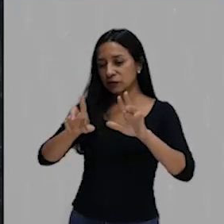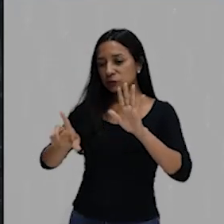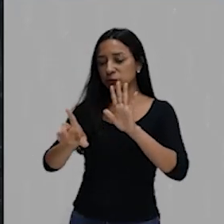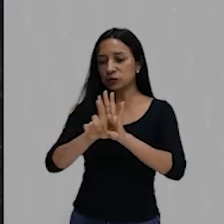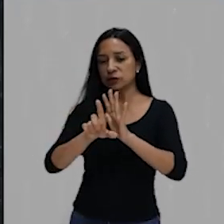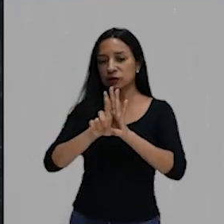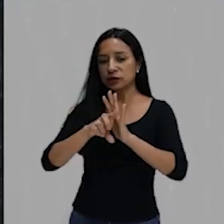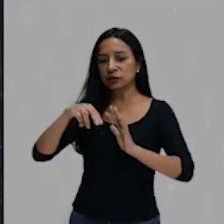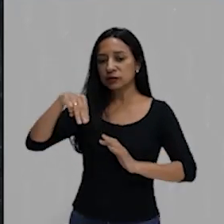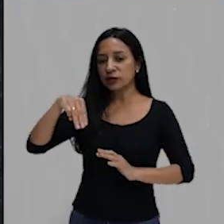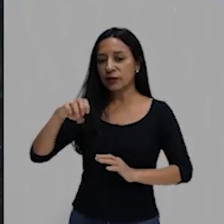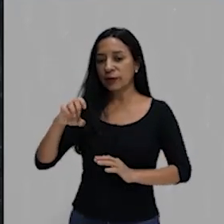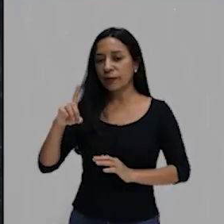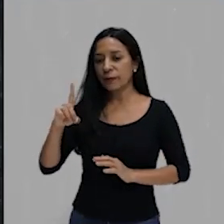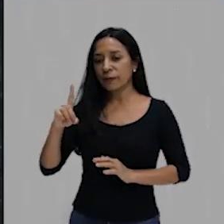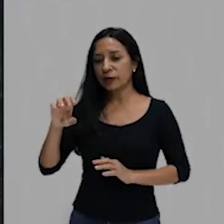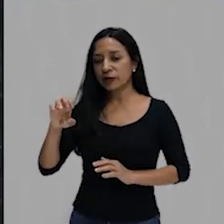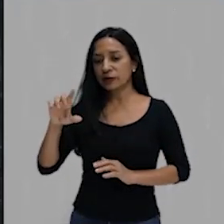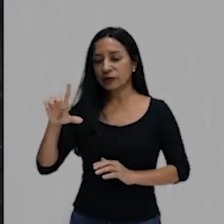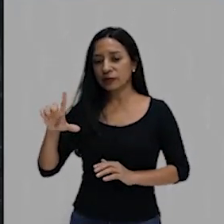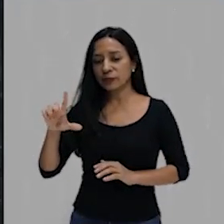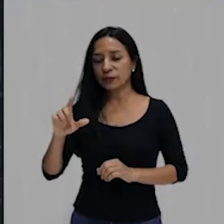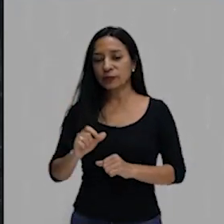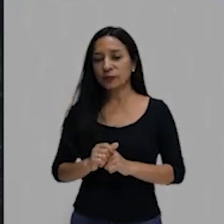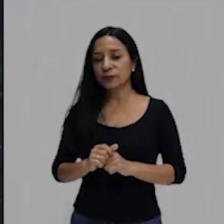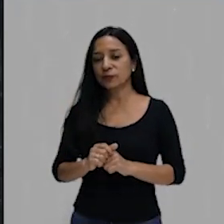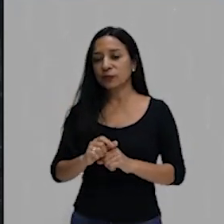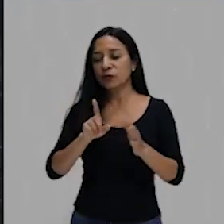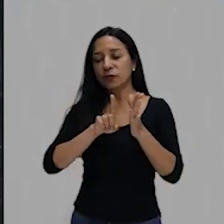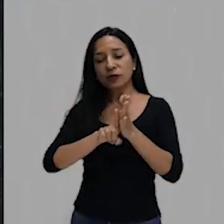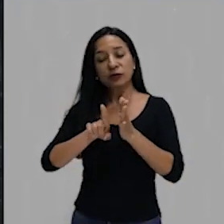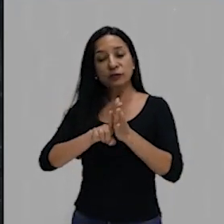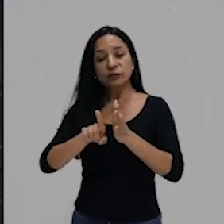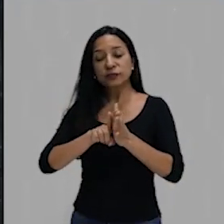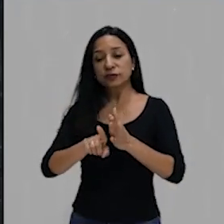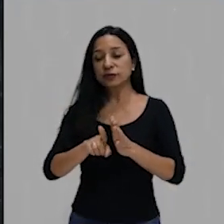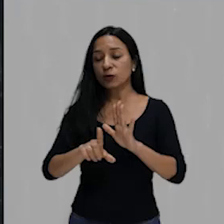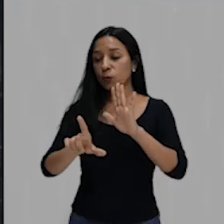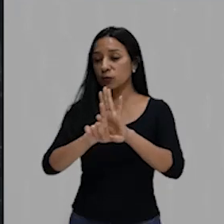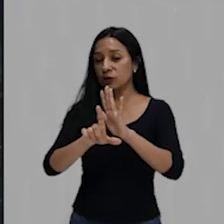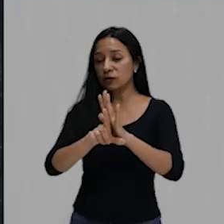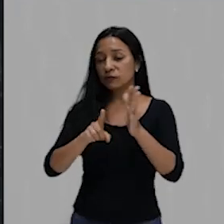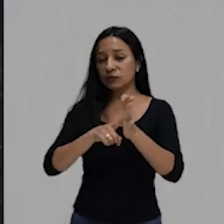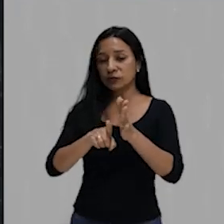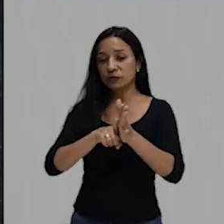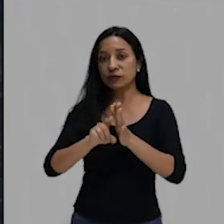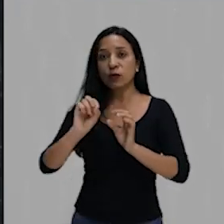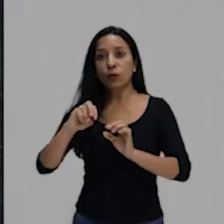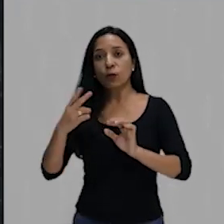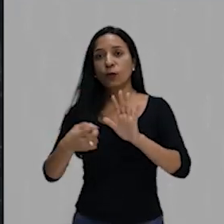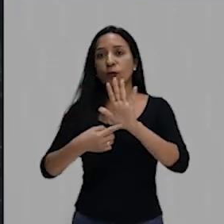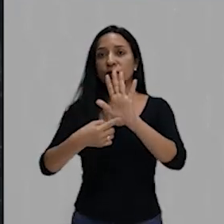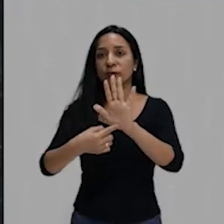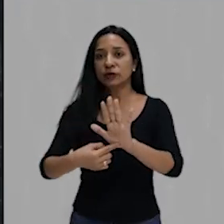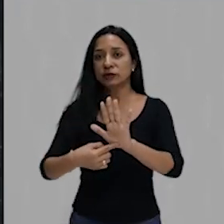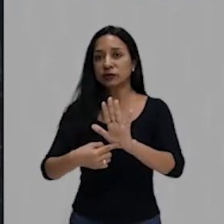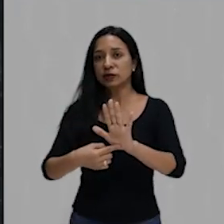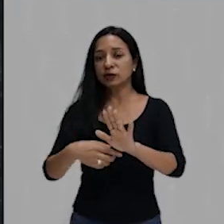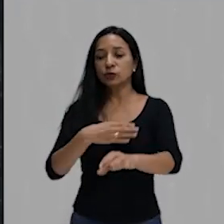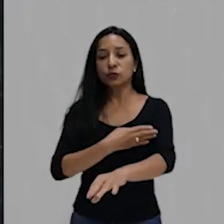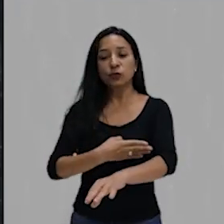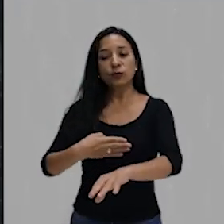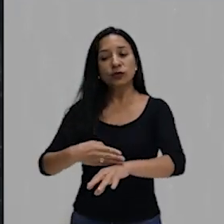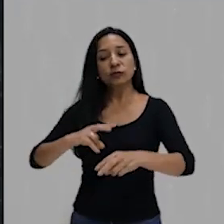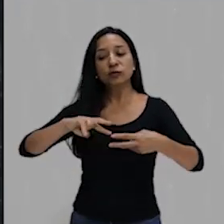Mendel, que são aquelas leis que verificam ou que apresentam o comportamento dos nossos genes, que